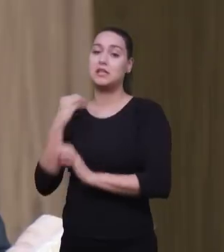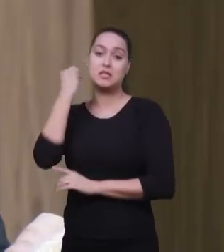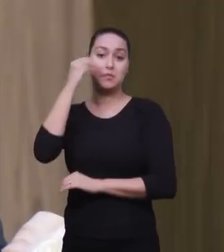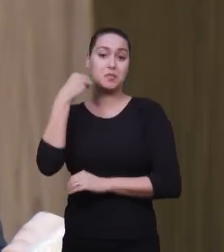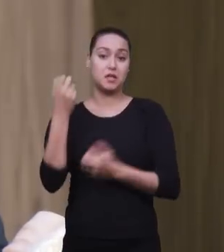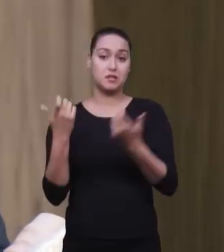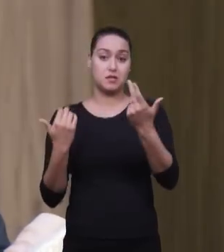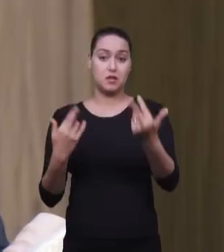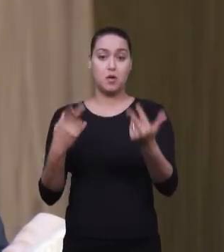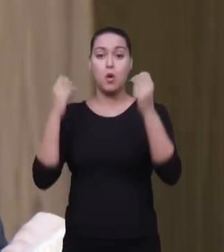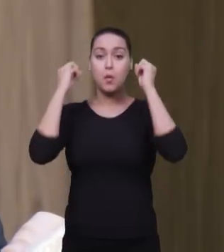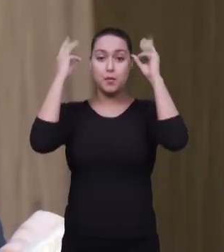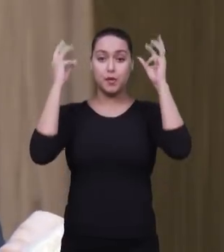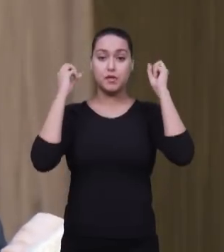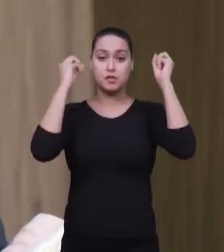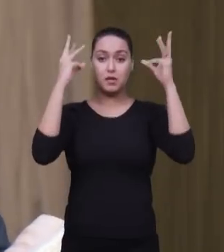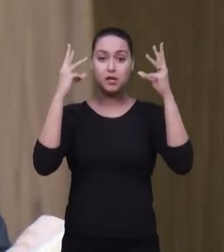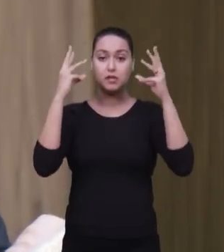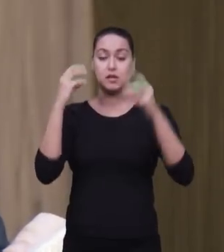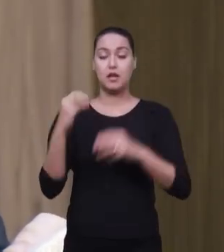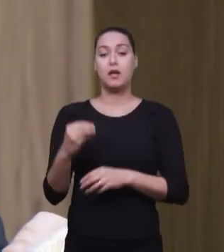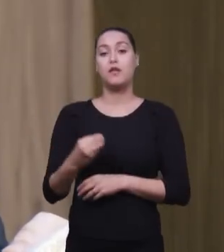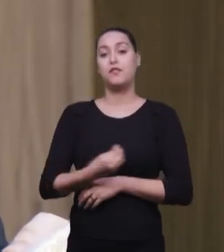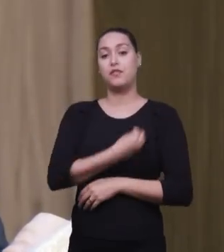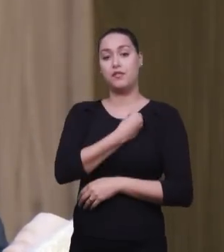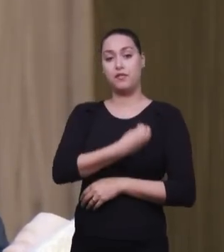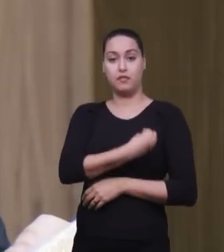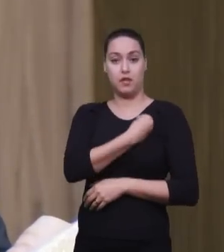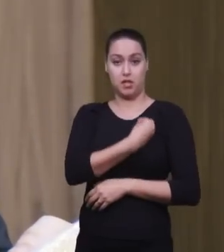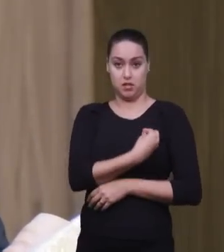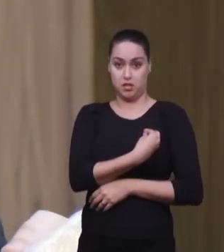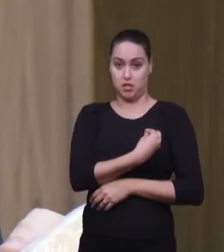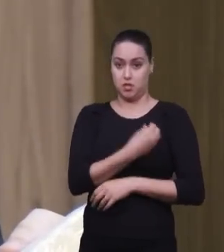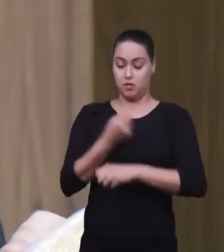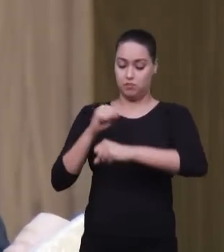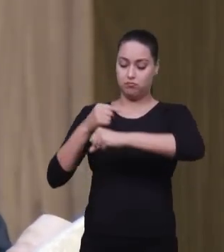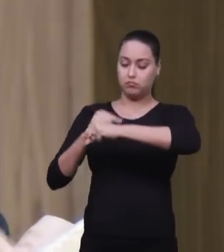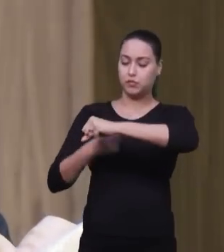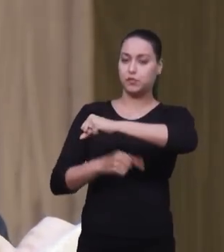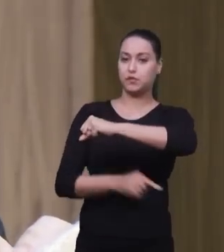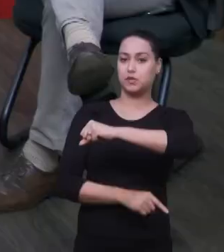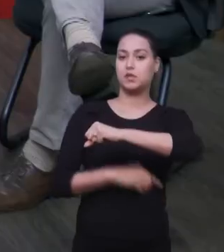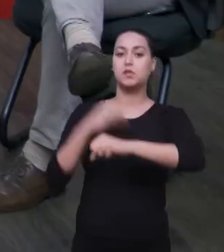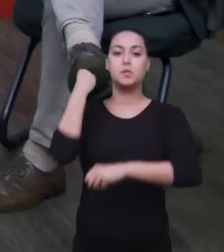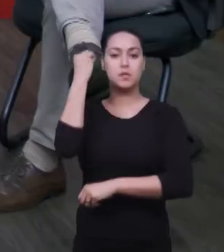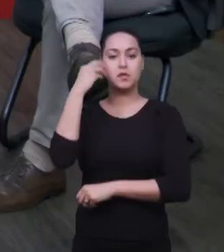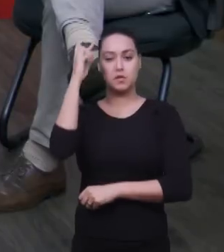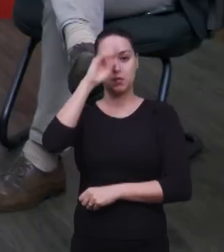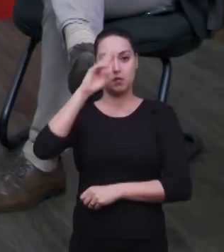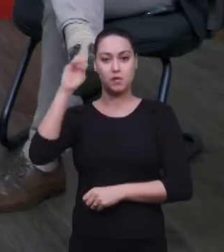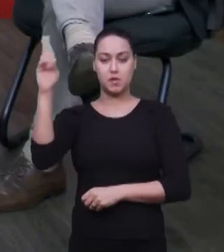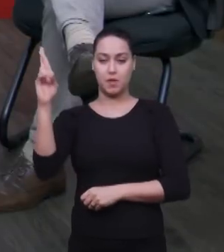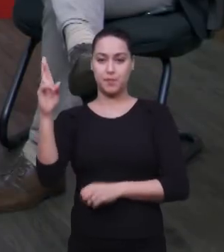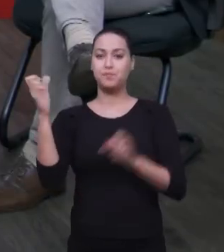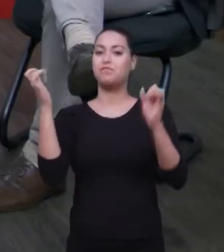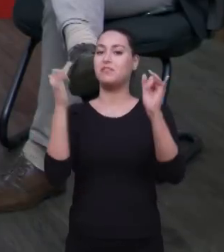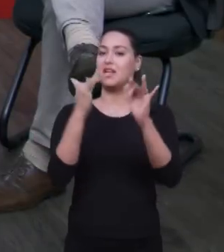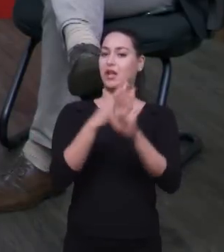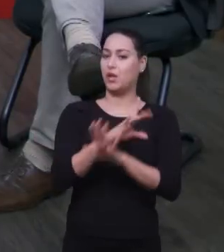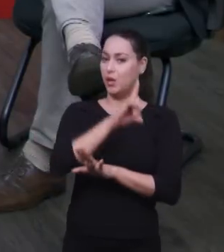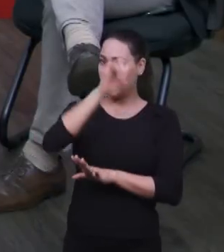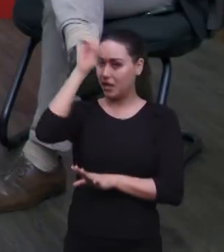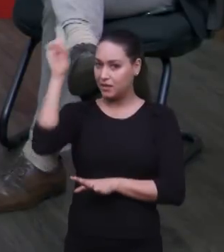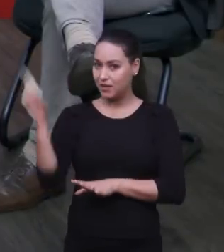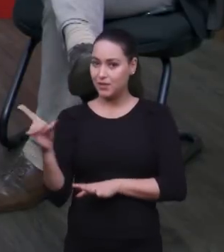de Moisés, olhando o invisível e vivendo uma experiência profunda com o nosso Deus. Glória a Jesus.